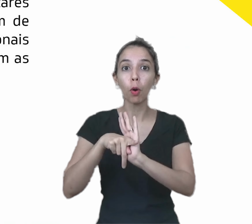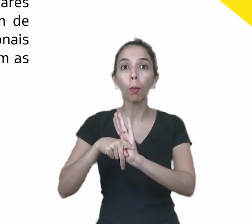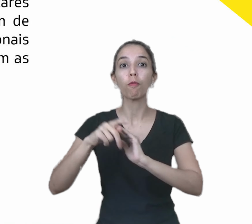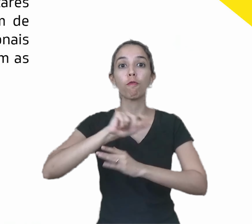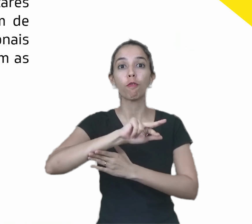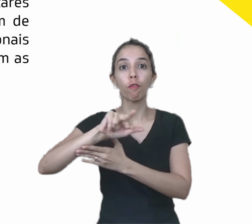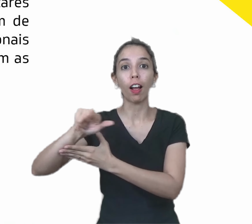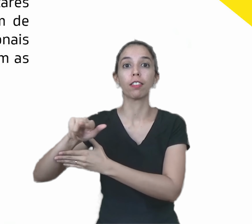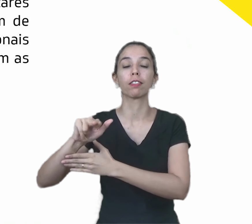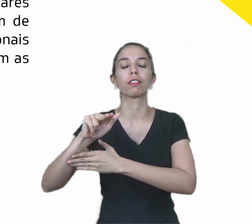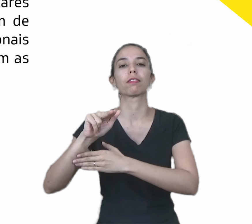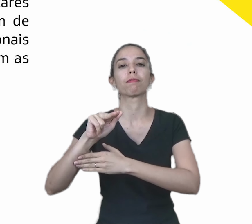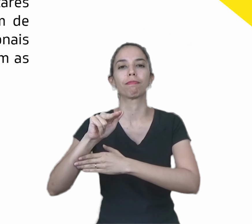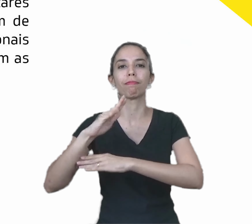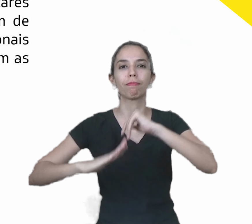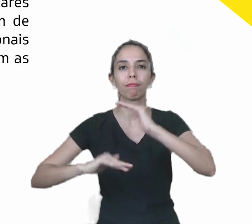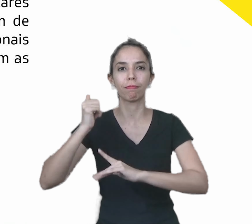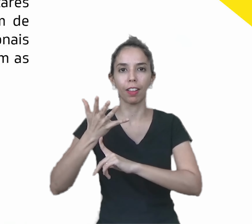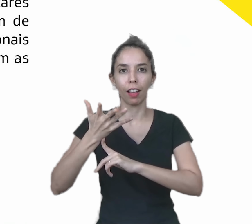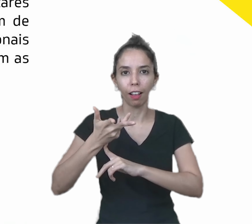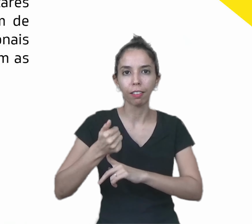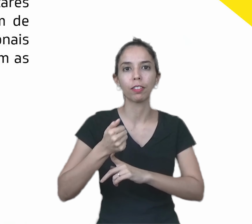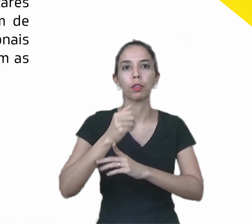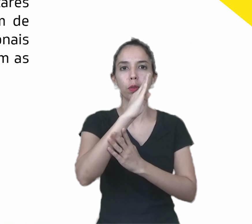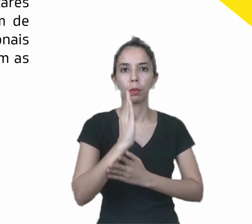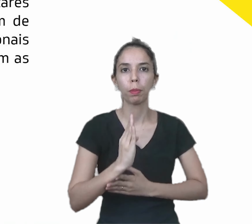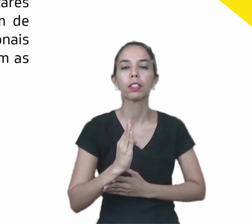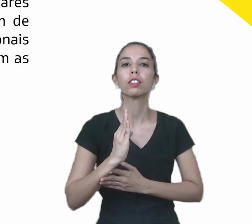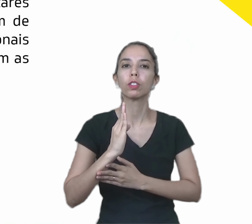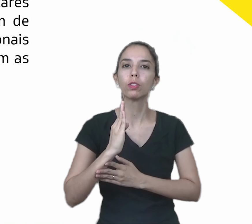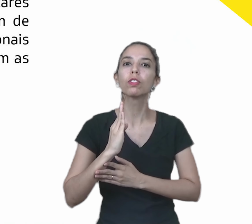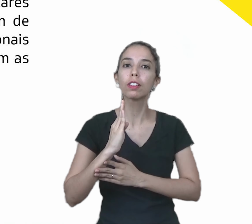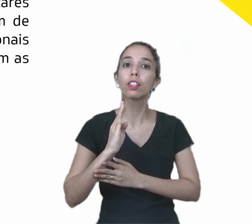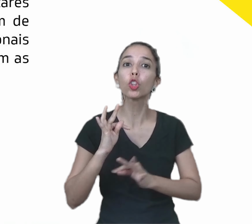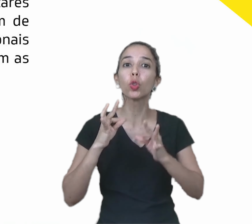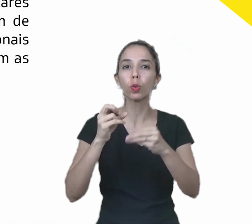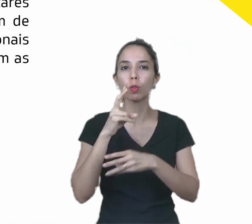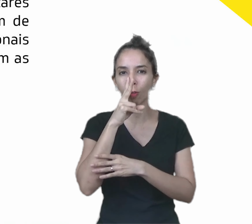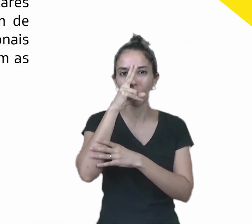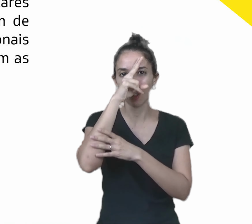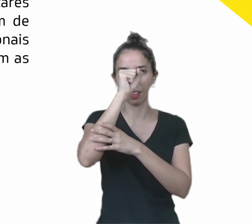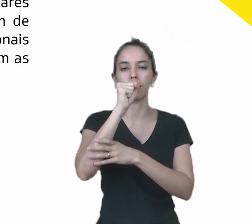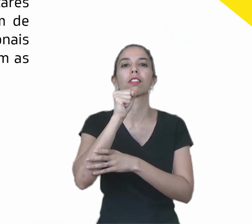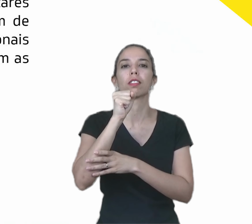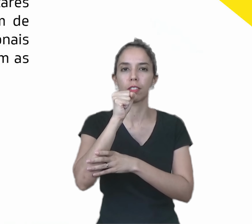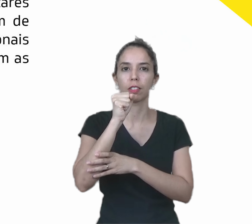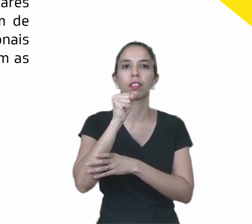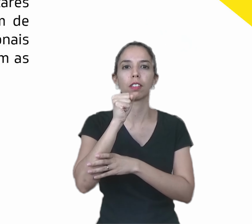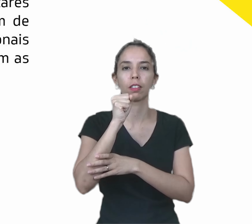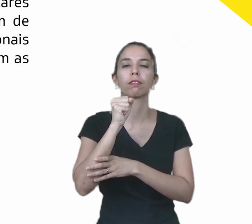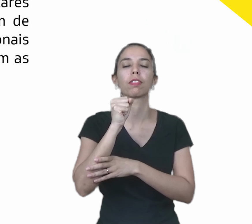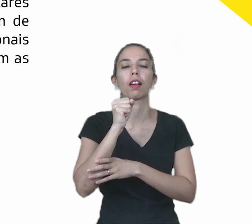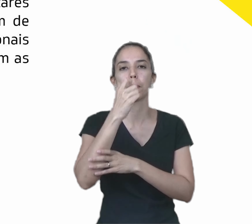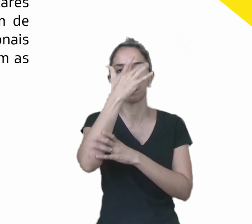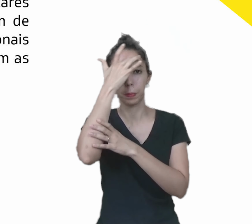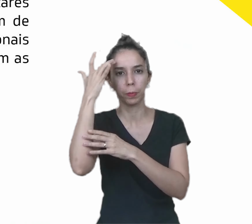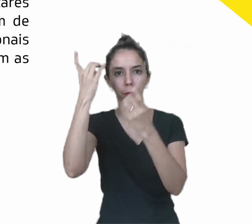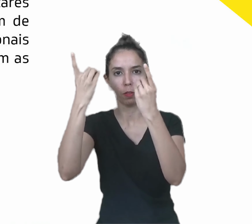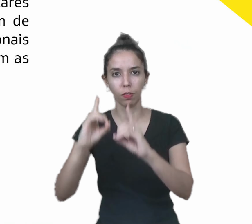diversos artistas e profissionais brasileiros que fortalecem o ativismo com as causas das pessoas com deficiência.